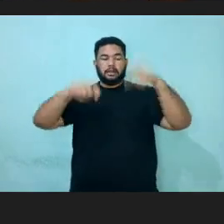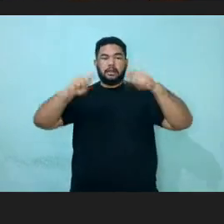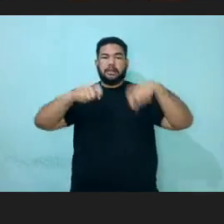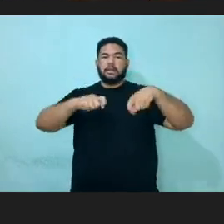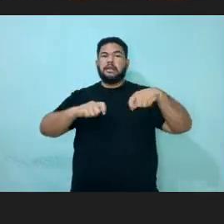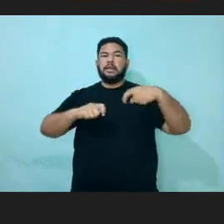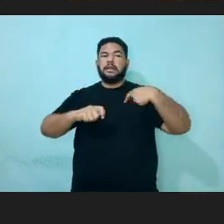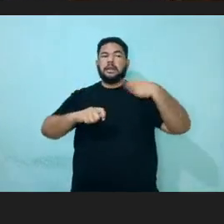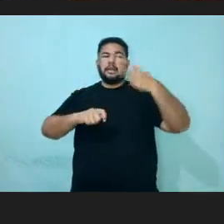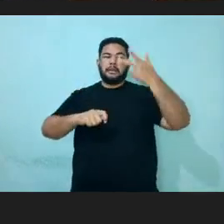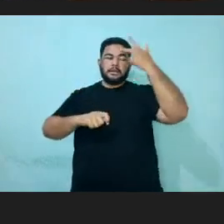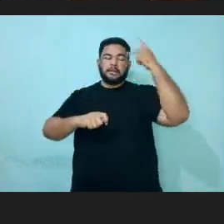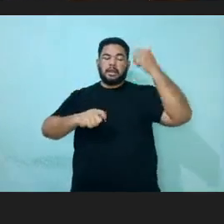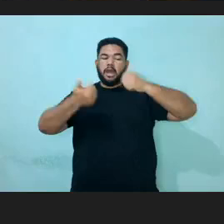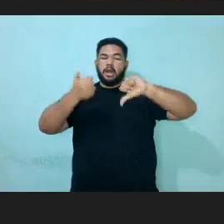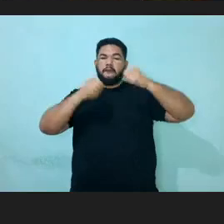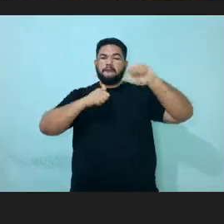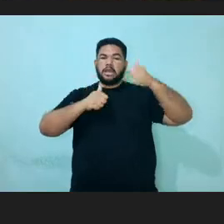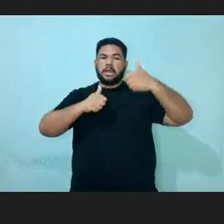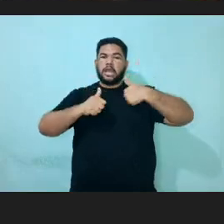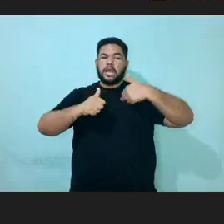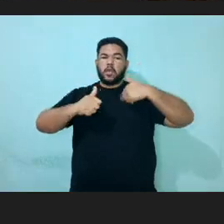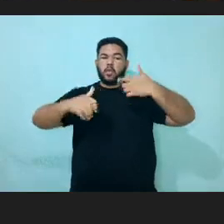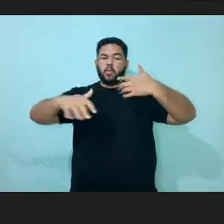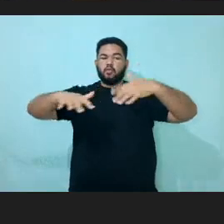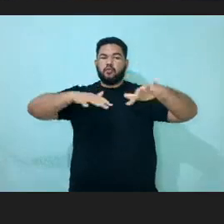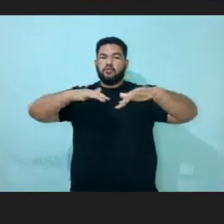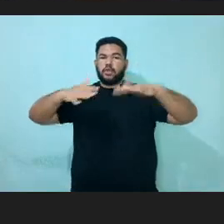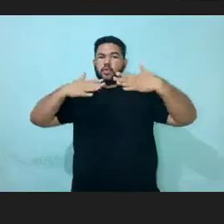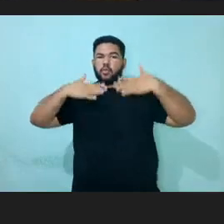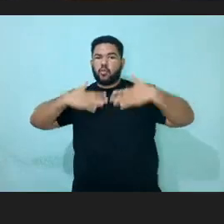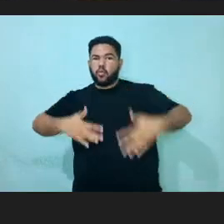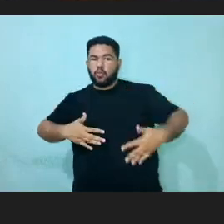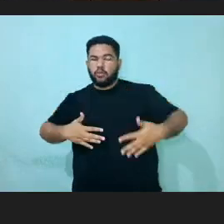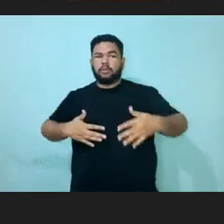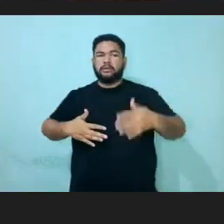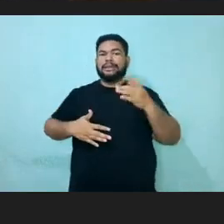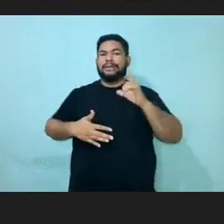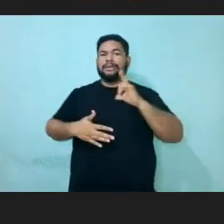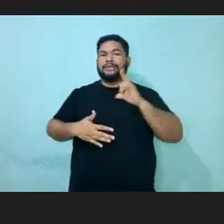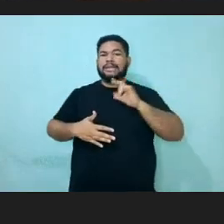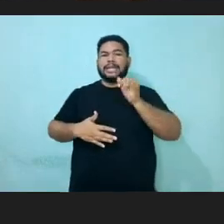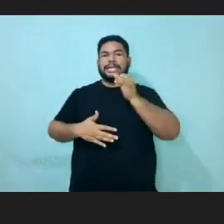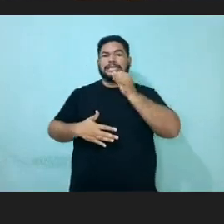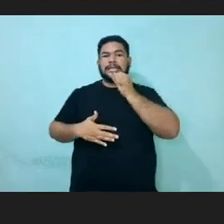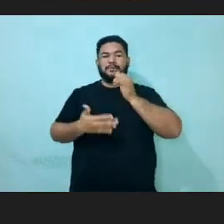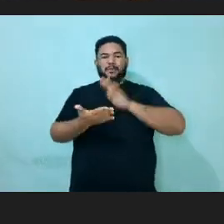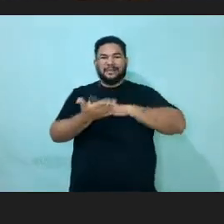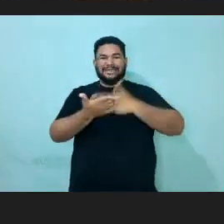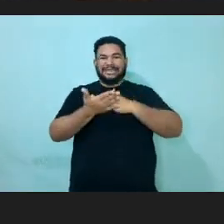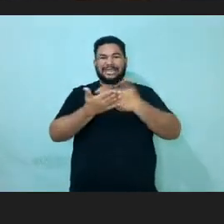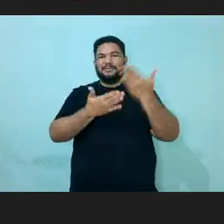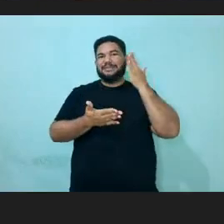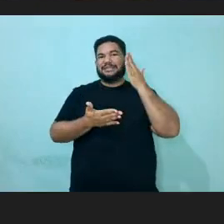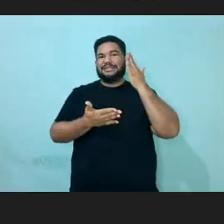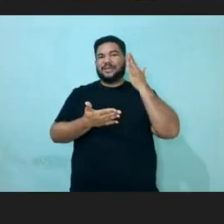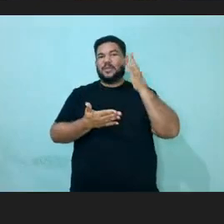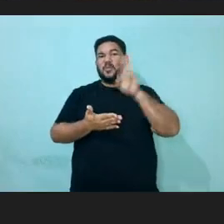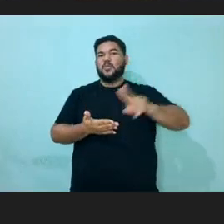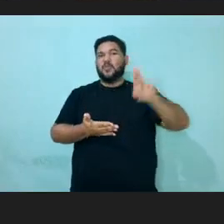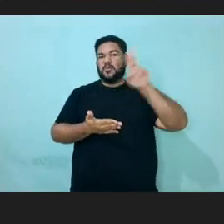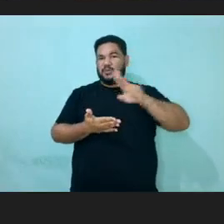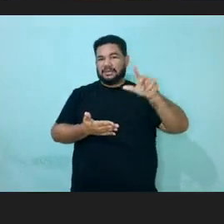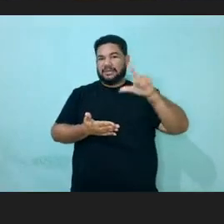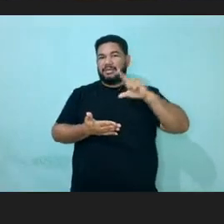a posição e o movimento do corpo no espaço. Por exemplo, intérprete faz muito isso, gente. Usa muito